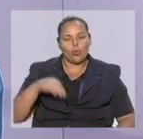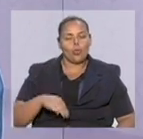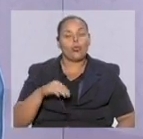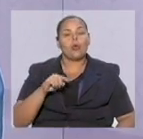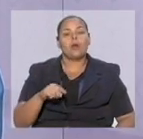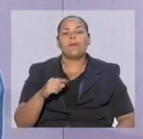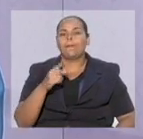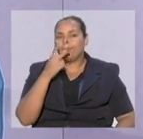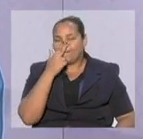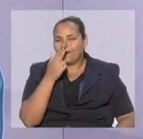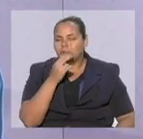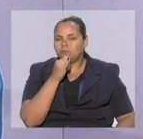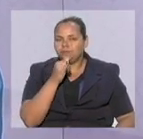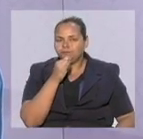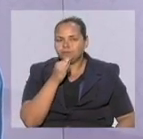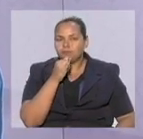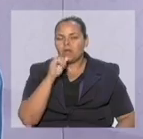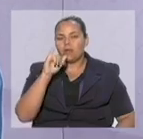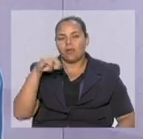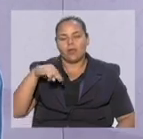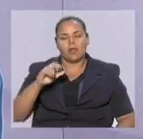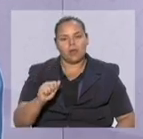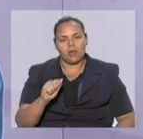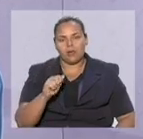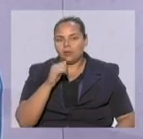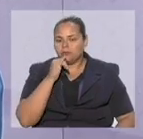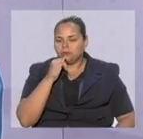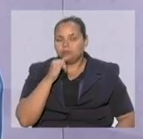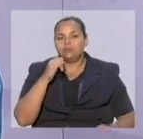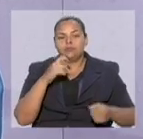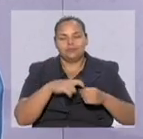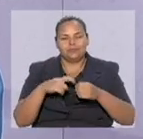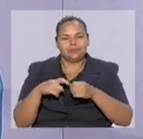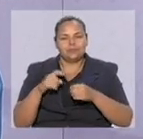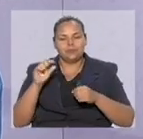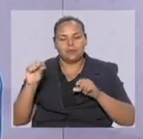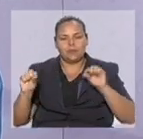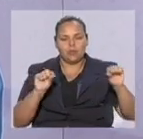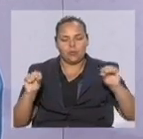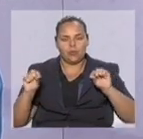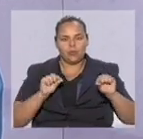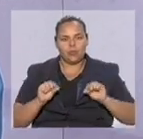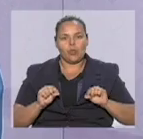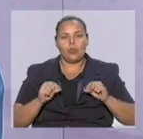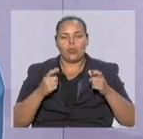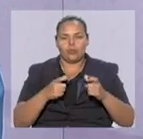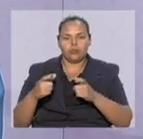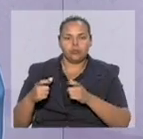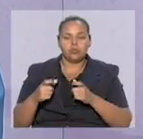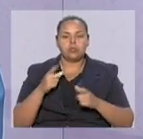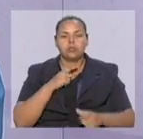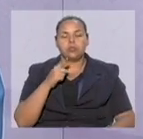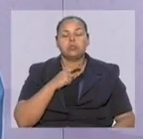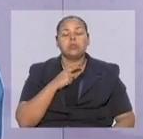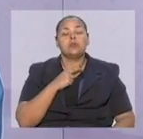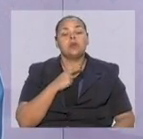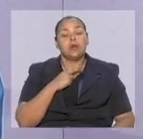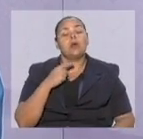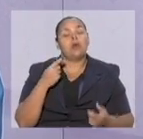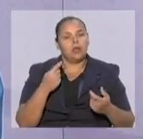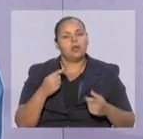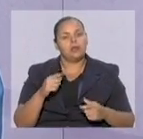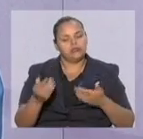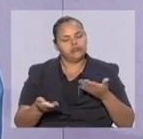que são unidades como se fossem braços do INCA, descentralizados da capital, e que têm